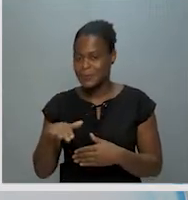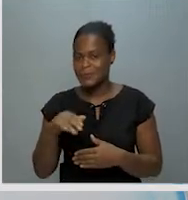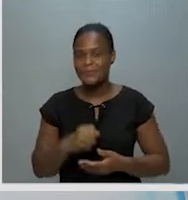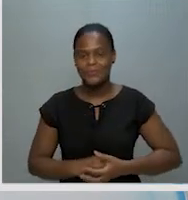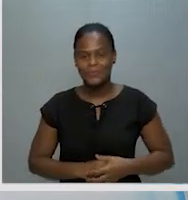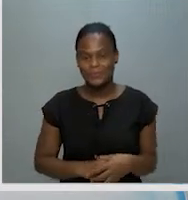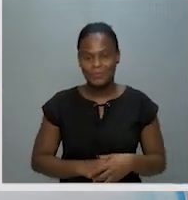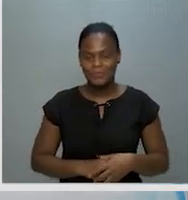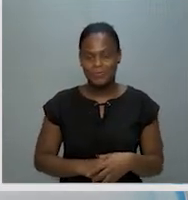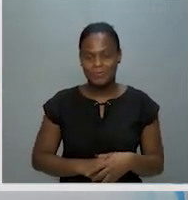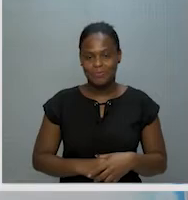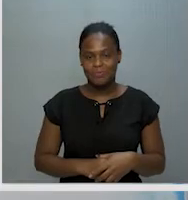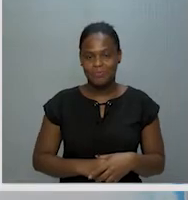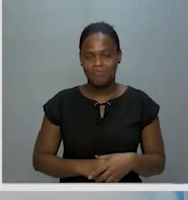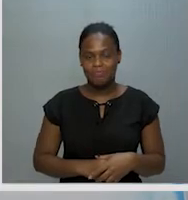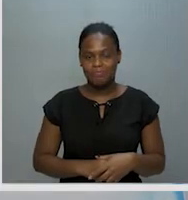Ciências Integradas.